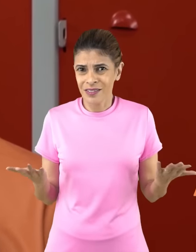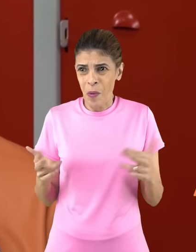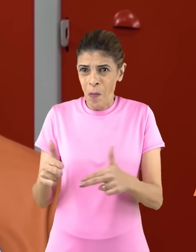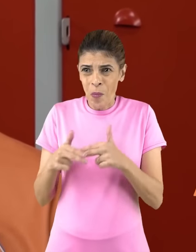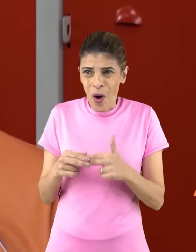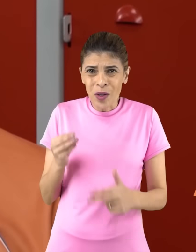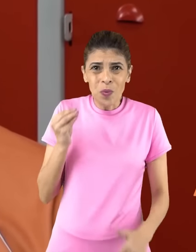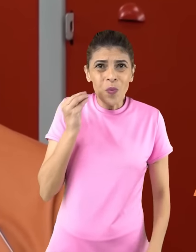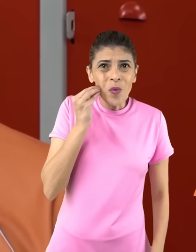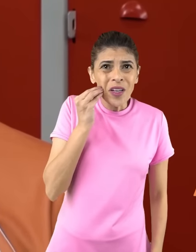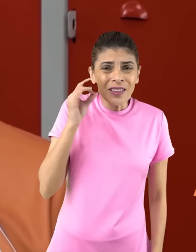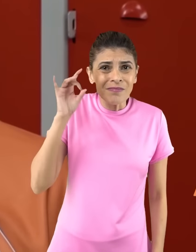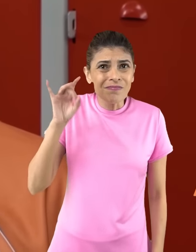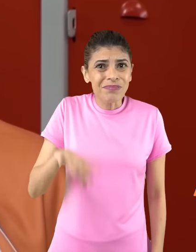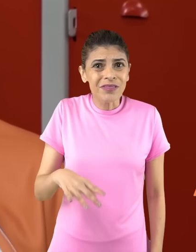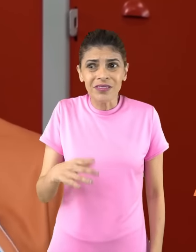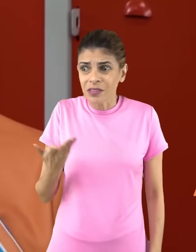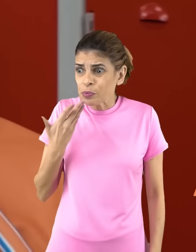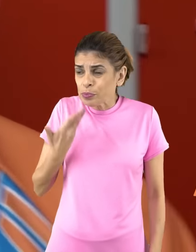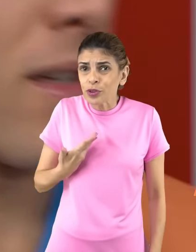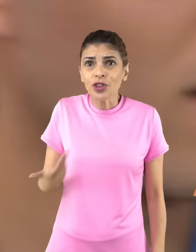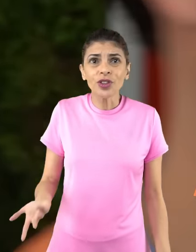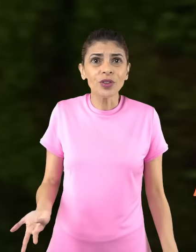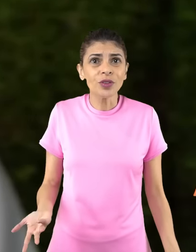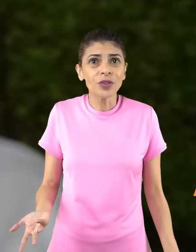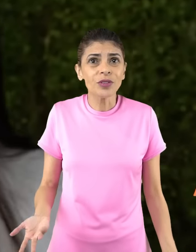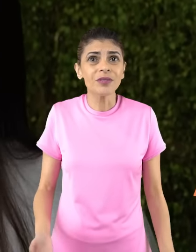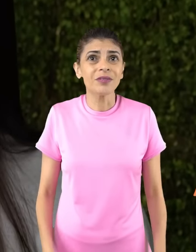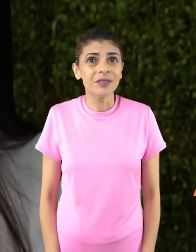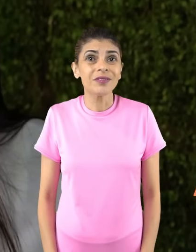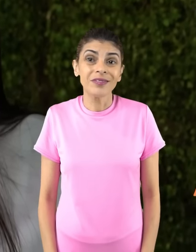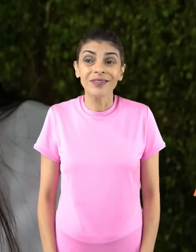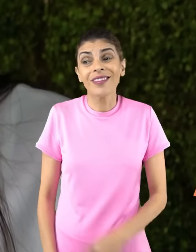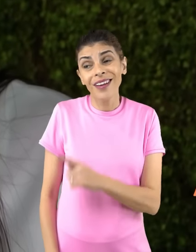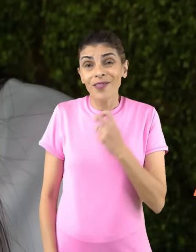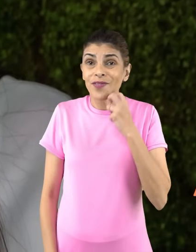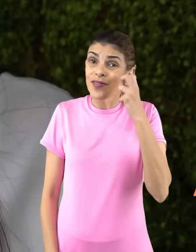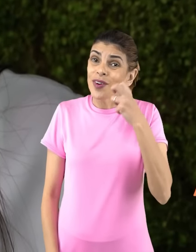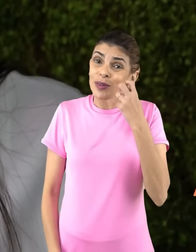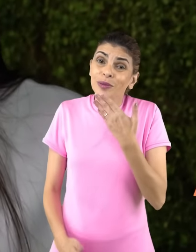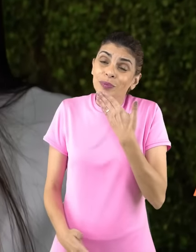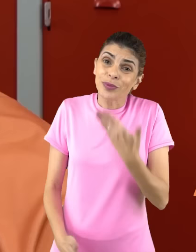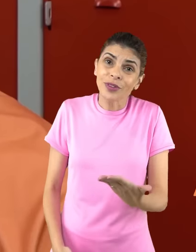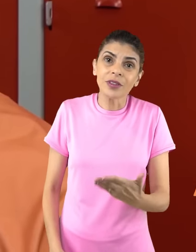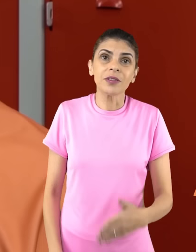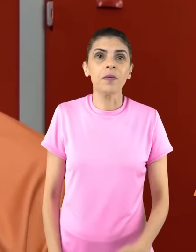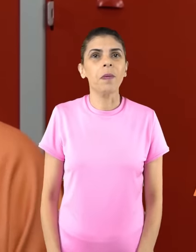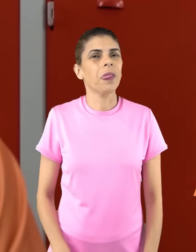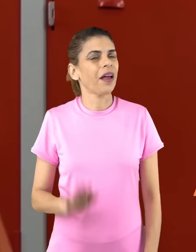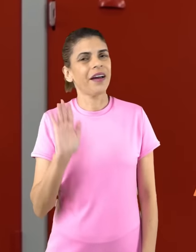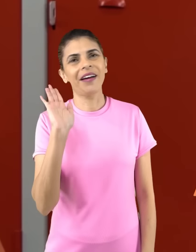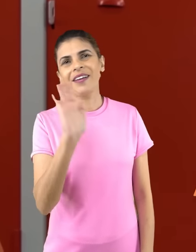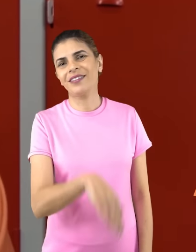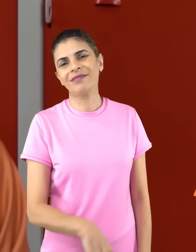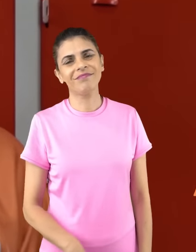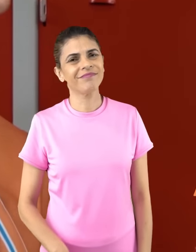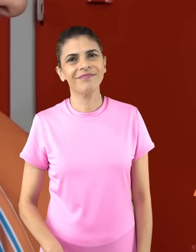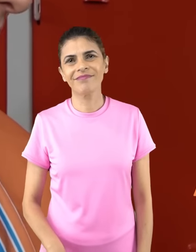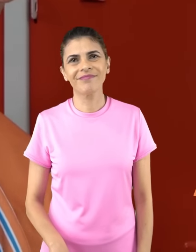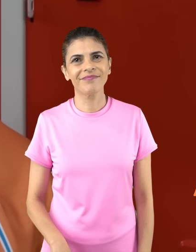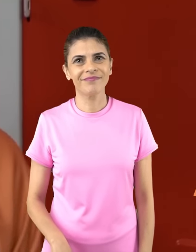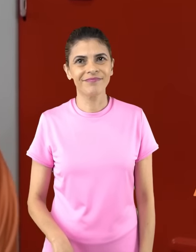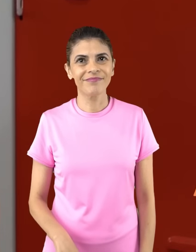isso foi por causa de um beijo? Não era mais fácil você ter pedido? Ela ficou com vergonha Ah, que isso